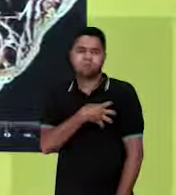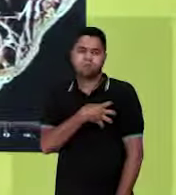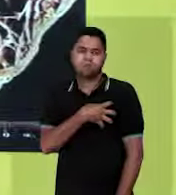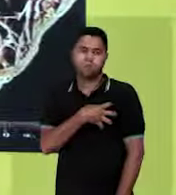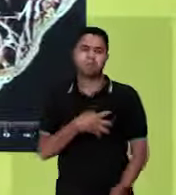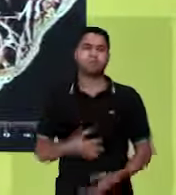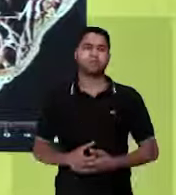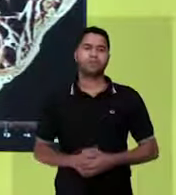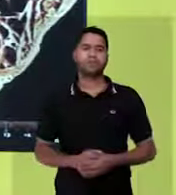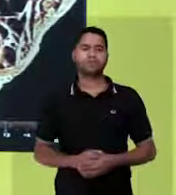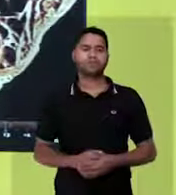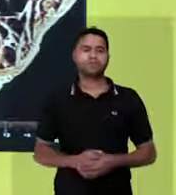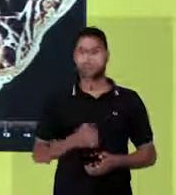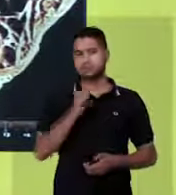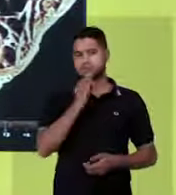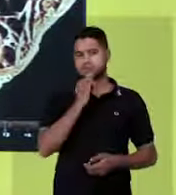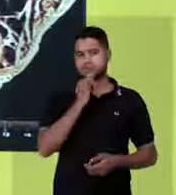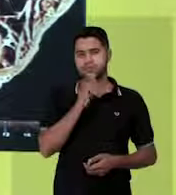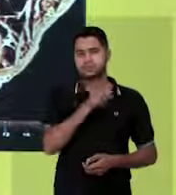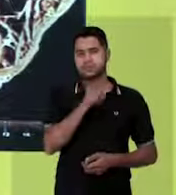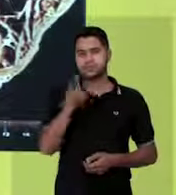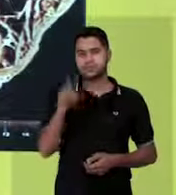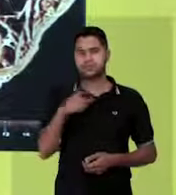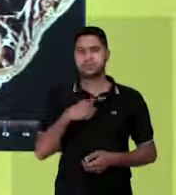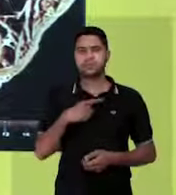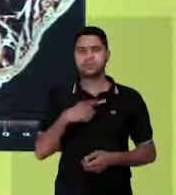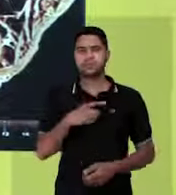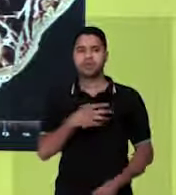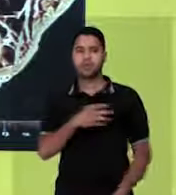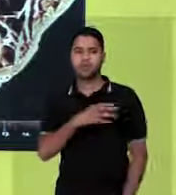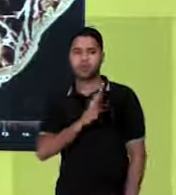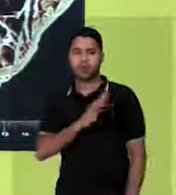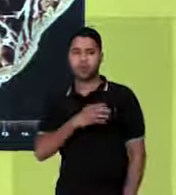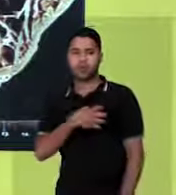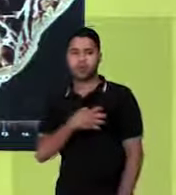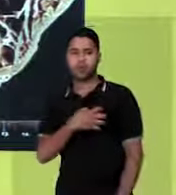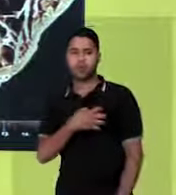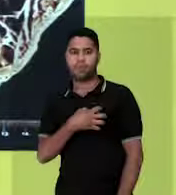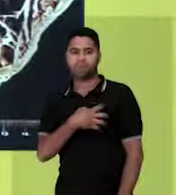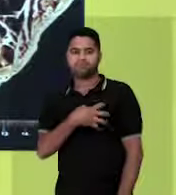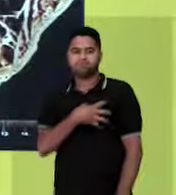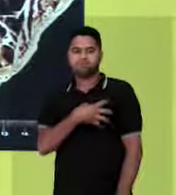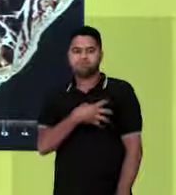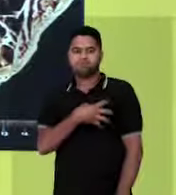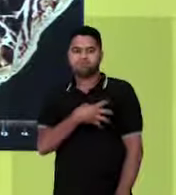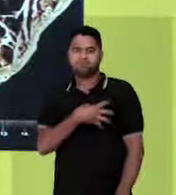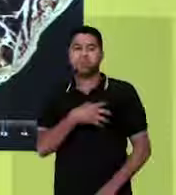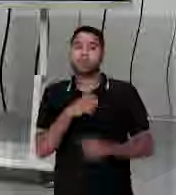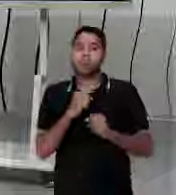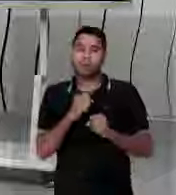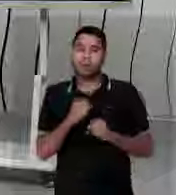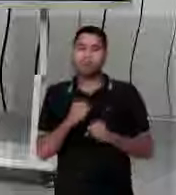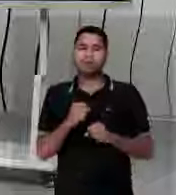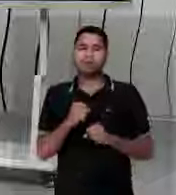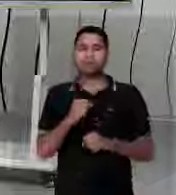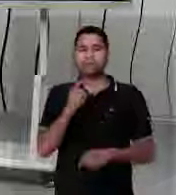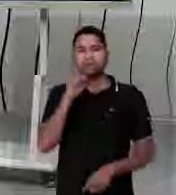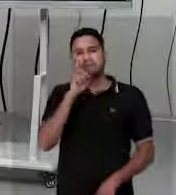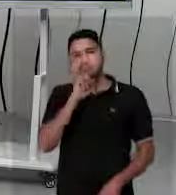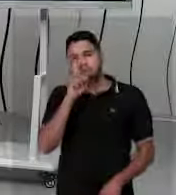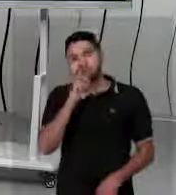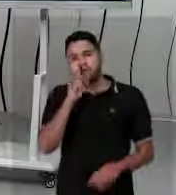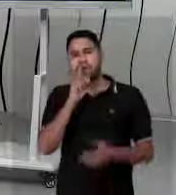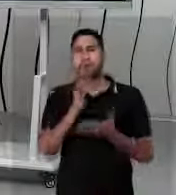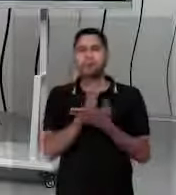cardíaco, né? Então, quando você tem um megacoração, você pode evoluir para um quadro de insuficiência cardíaca, uma vez